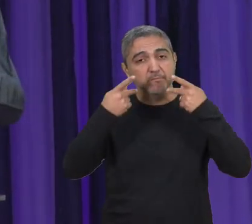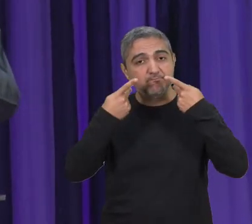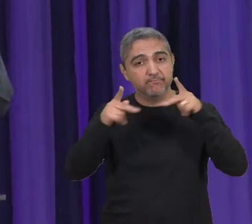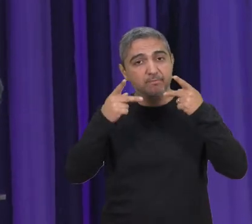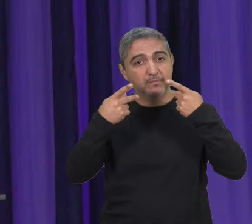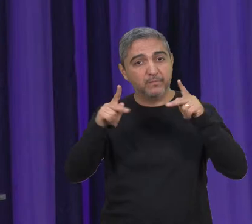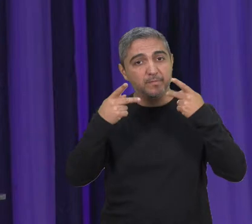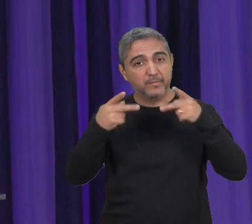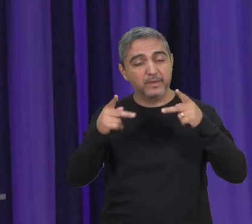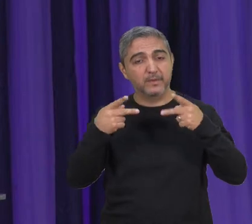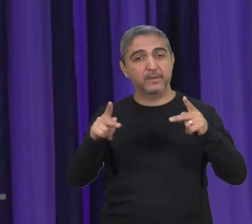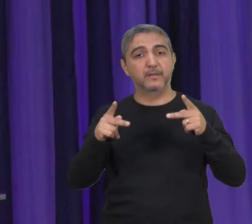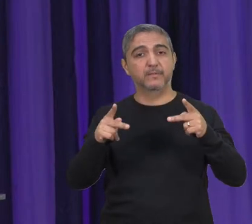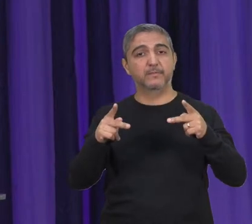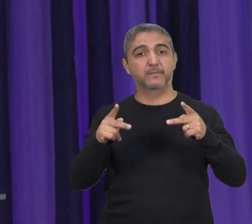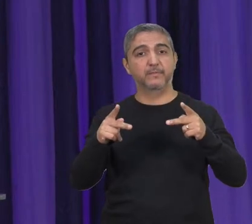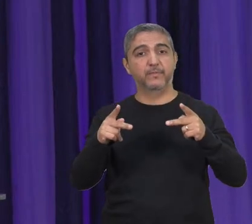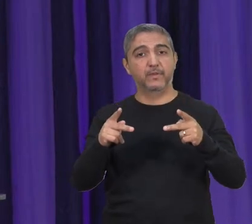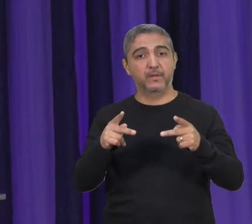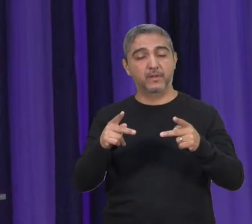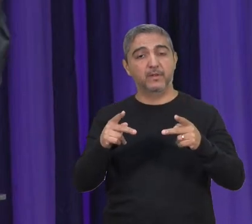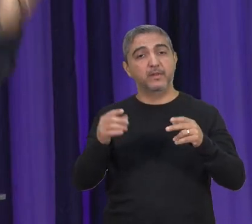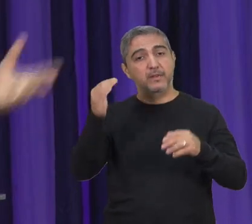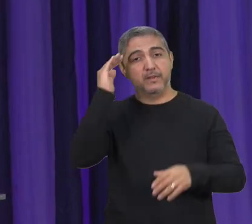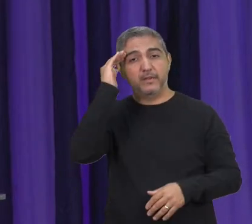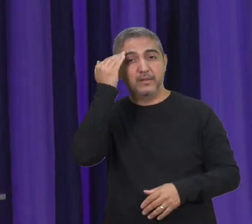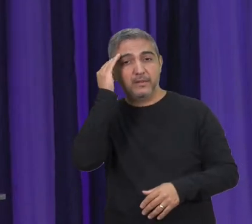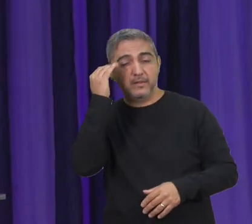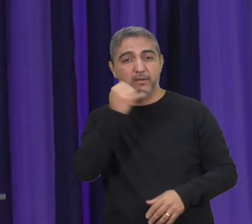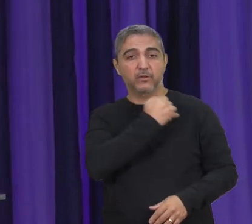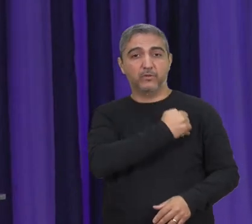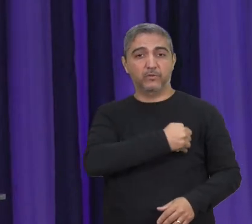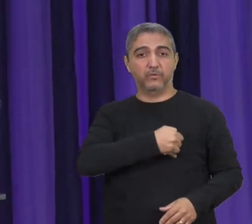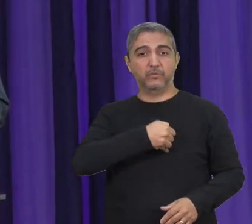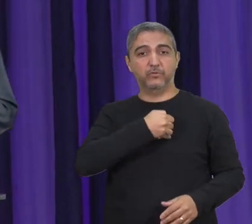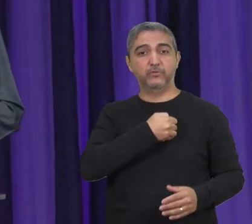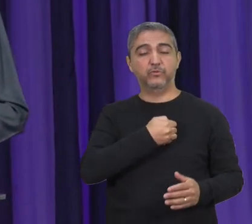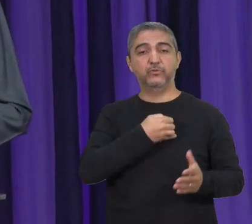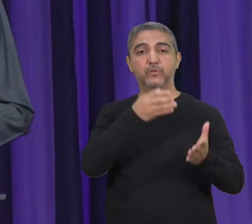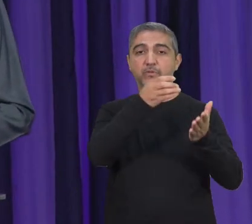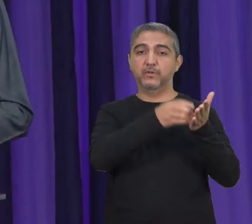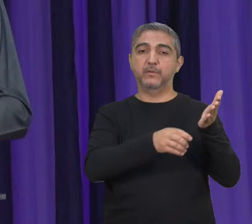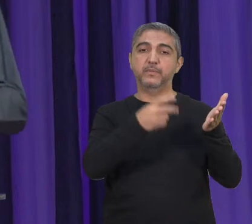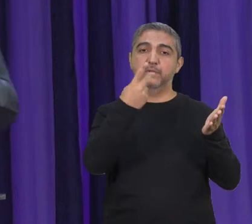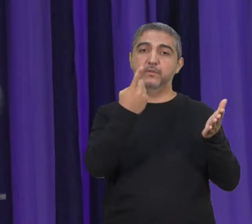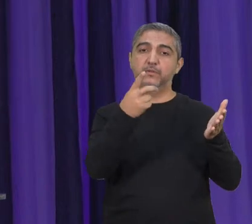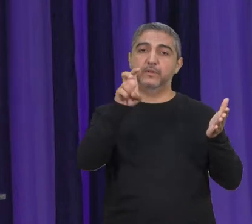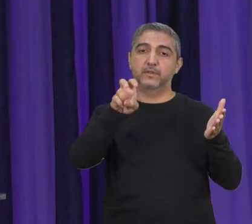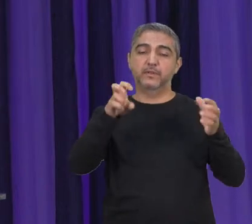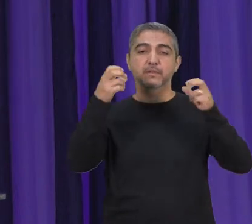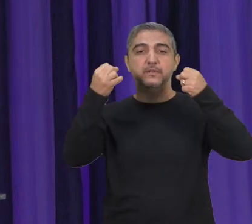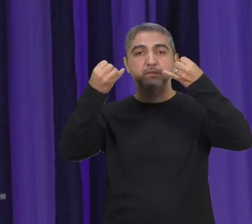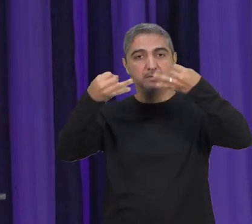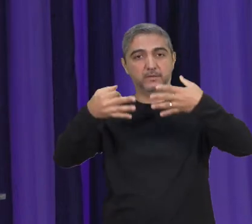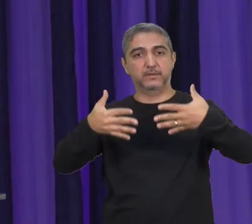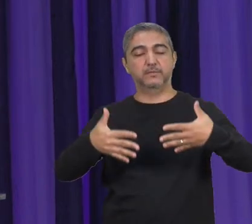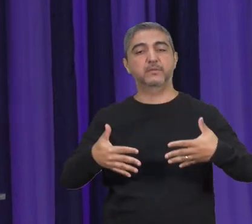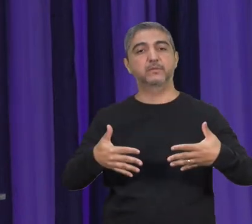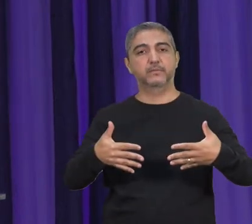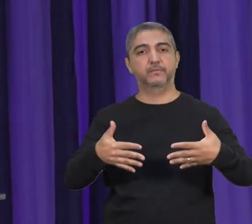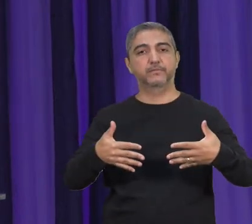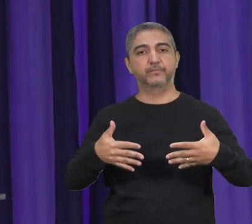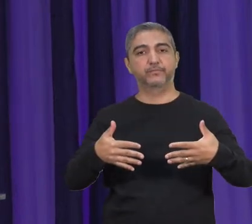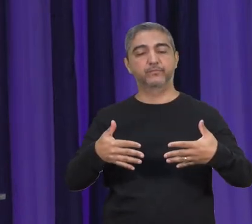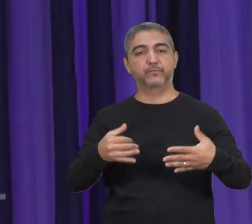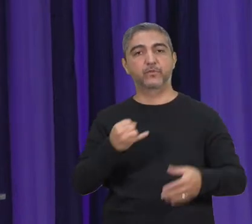daquele mandamento que Jesus nos deu em João 15. Nós vamos falar um pouquinho sobre João 15. É por isso que ele usa essa